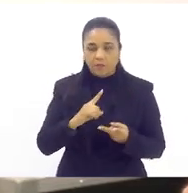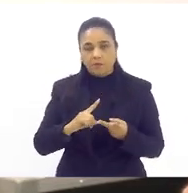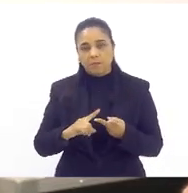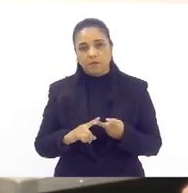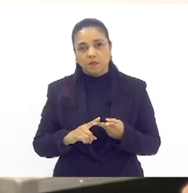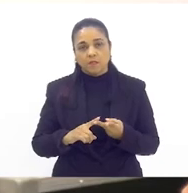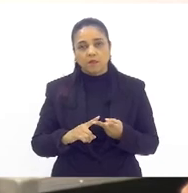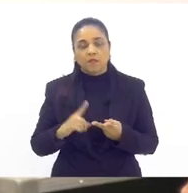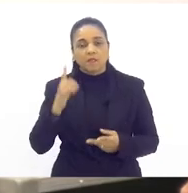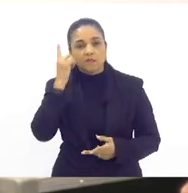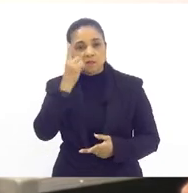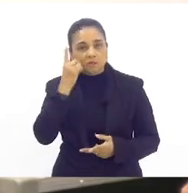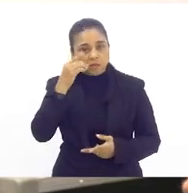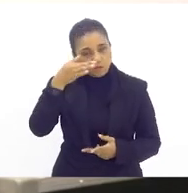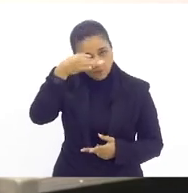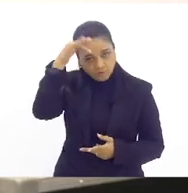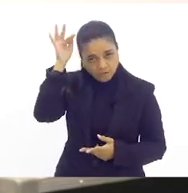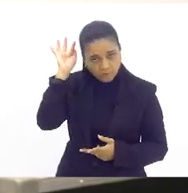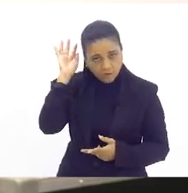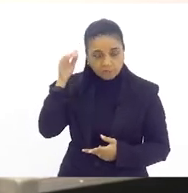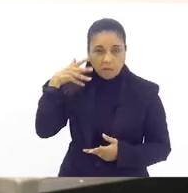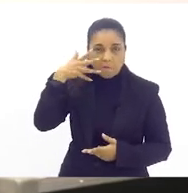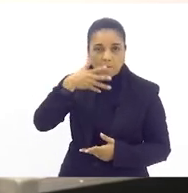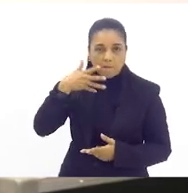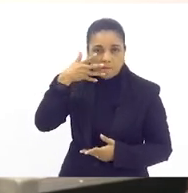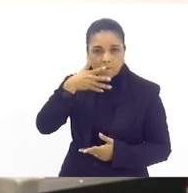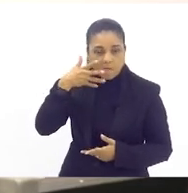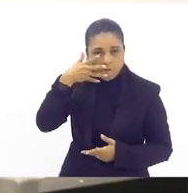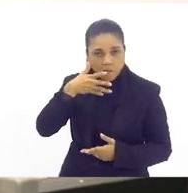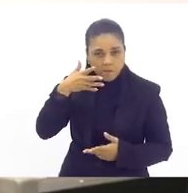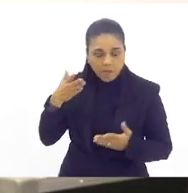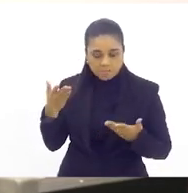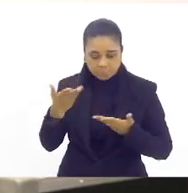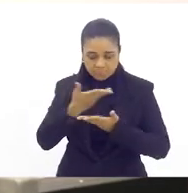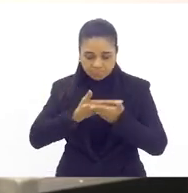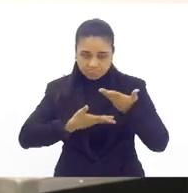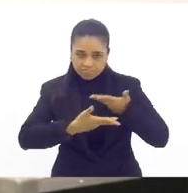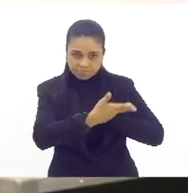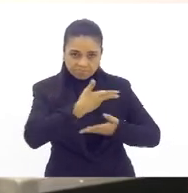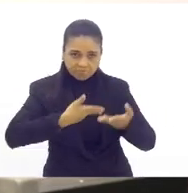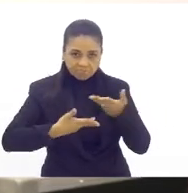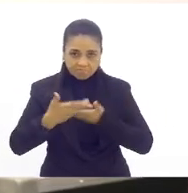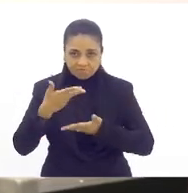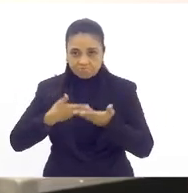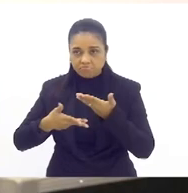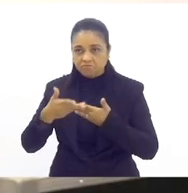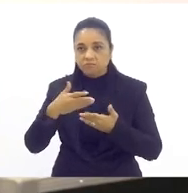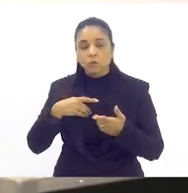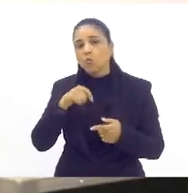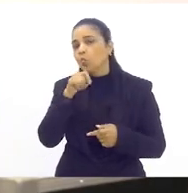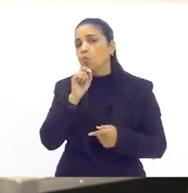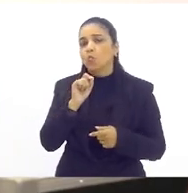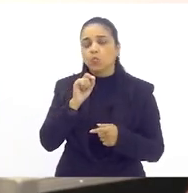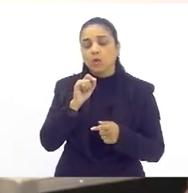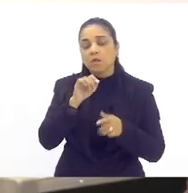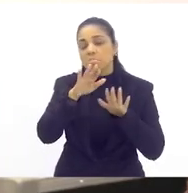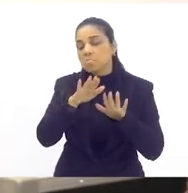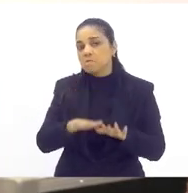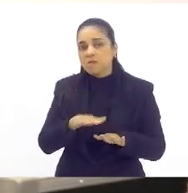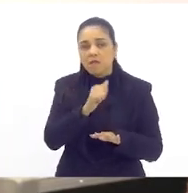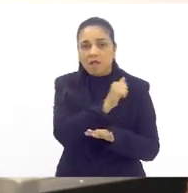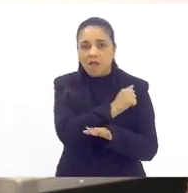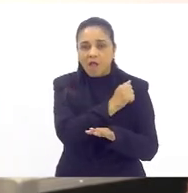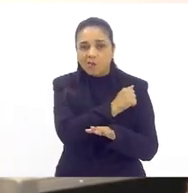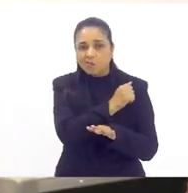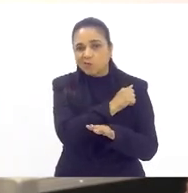deputado Flávio que essas falas se interceptam em relação o que faz permanecer o aluno na escola né Quais são os